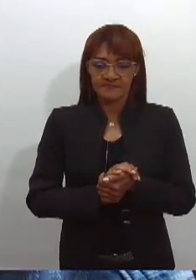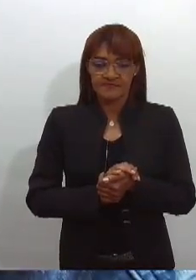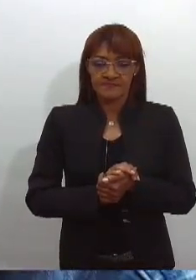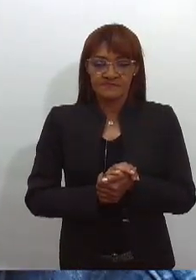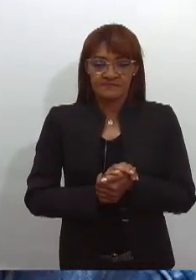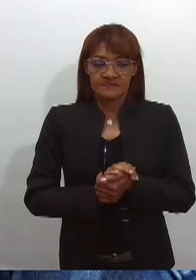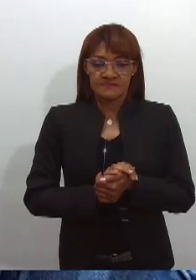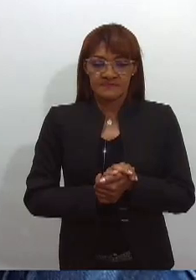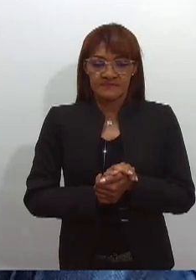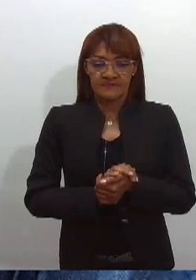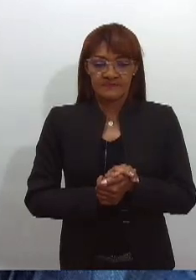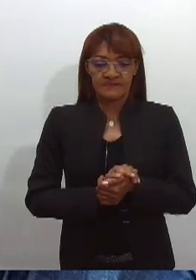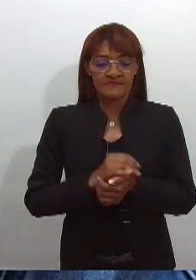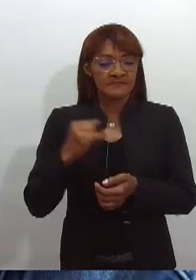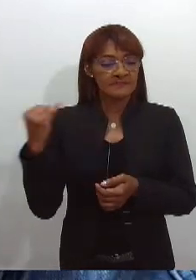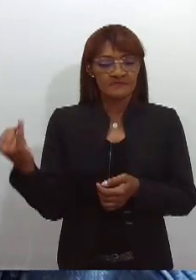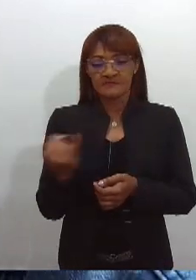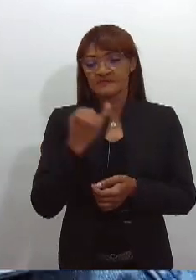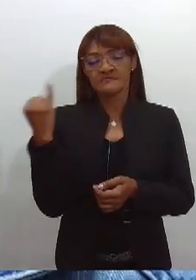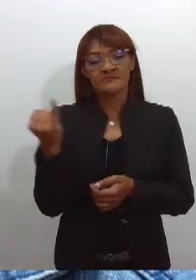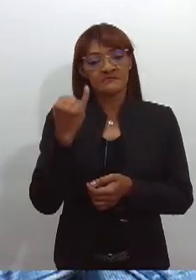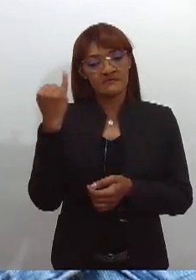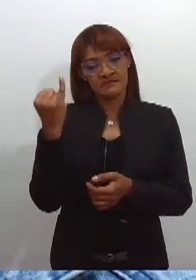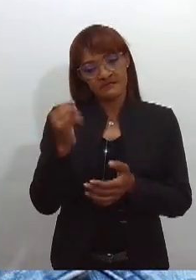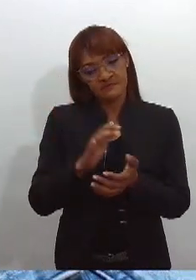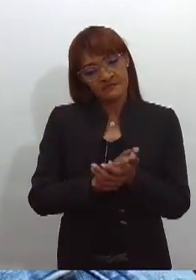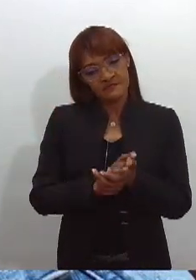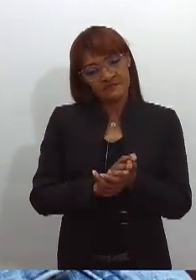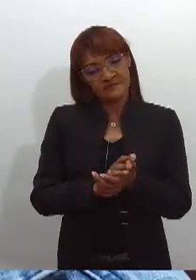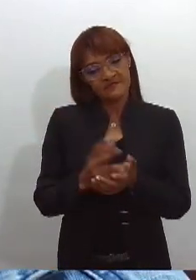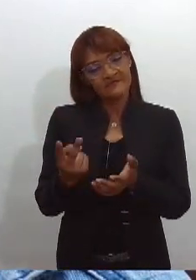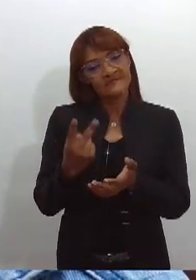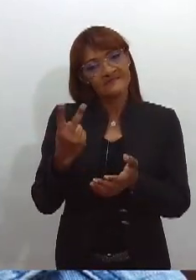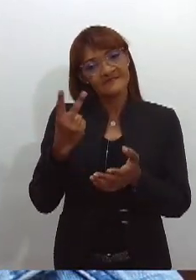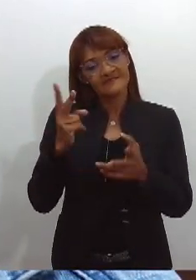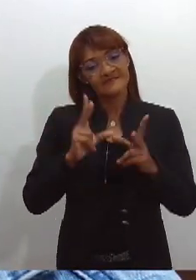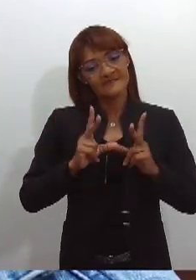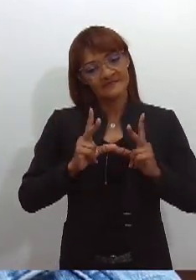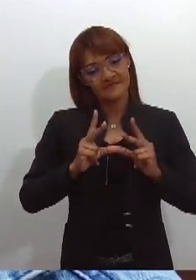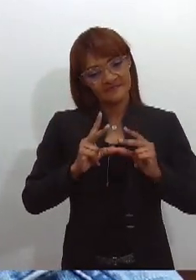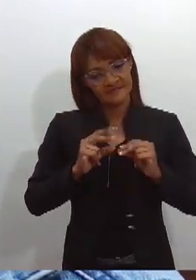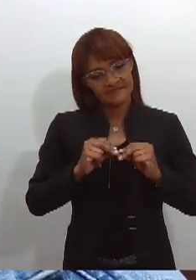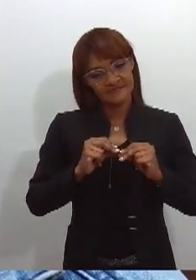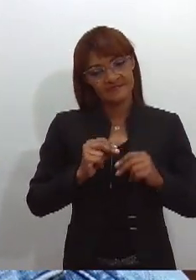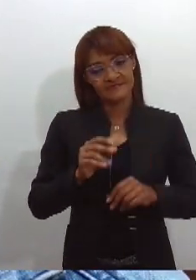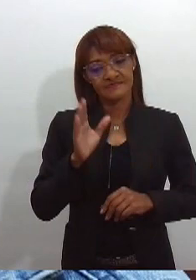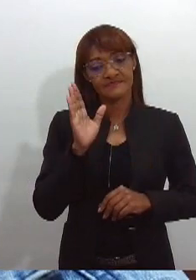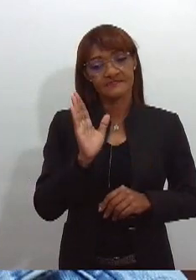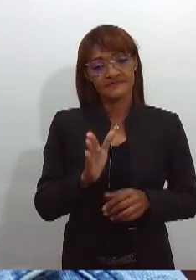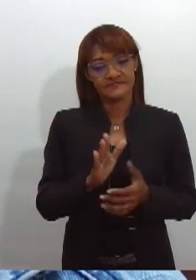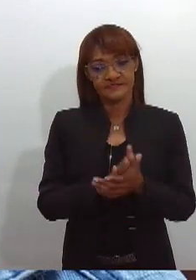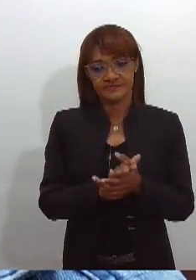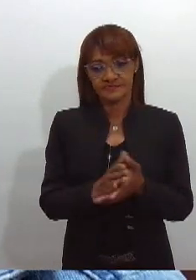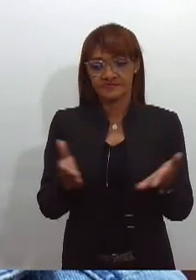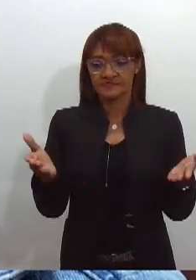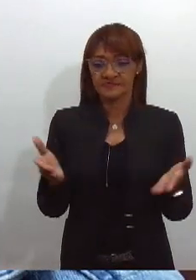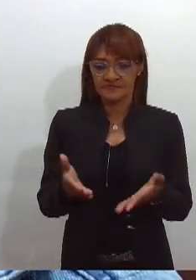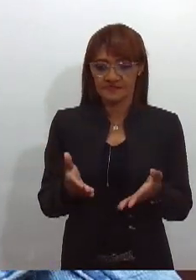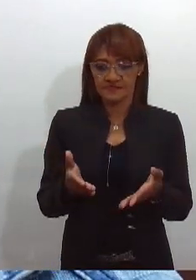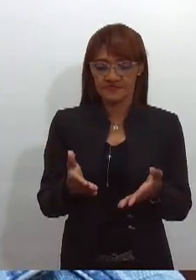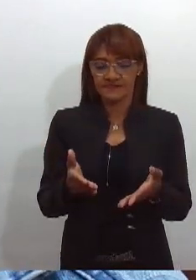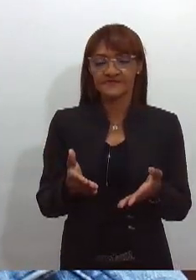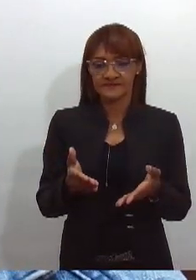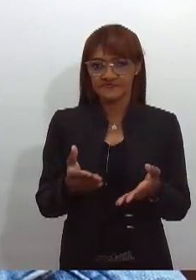É muito importante, né? Você ser reconhecido da terra que você adotou como sua. Eu estou em Sergipe há mais de 30 anos